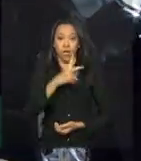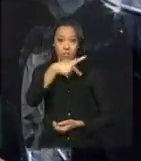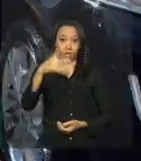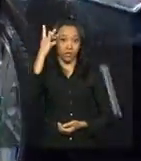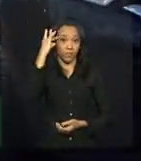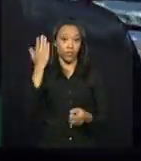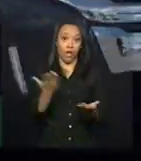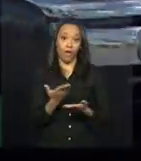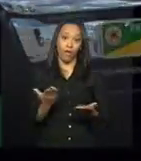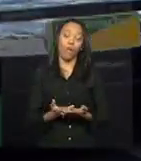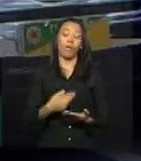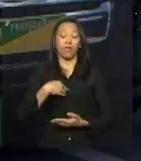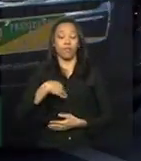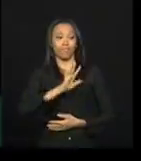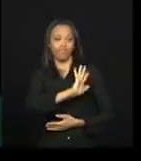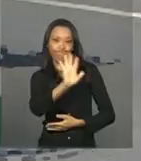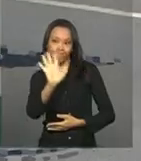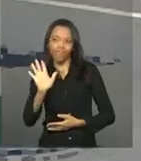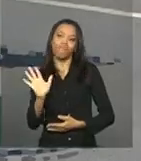Rousseff acena para o público.